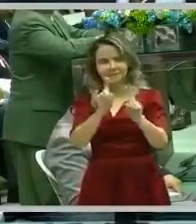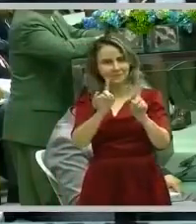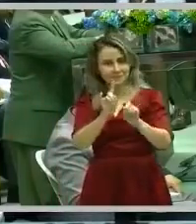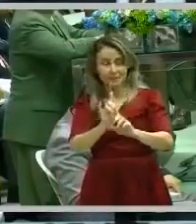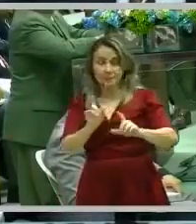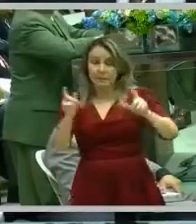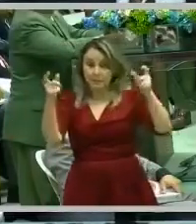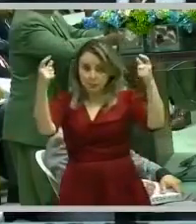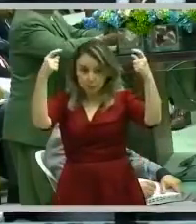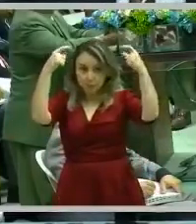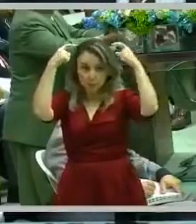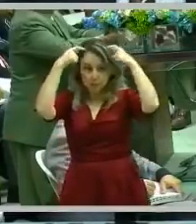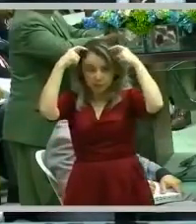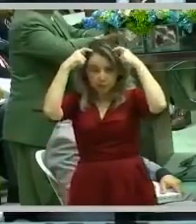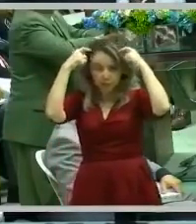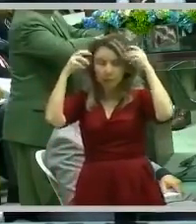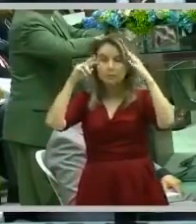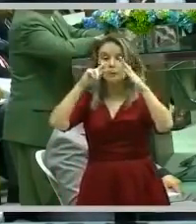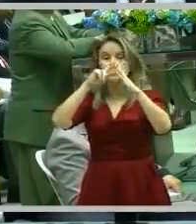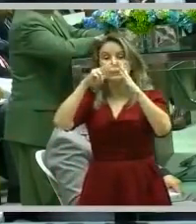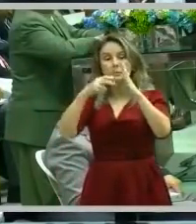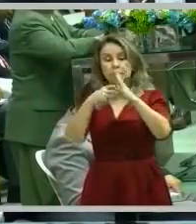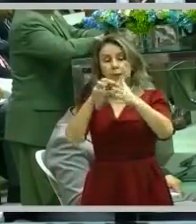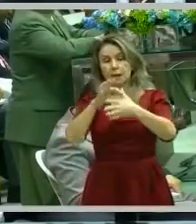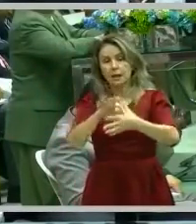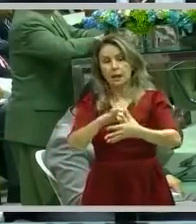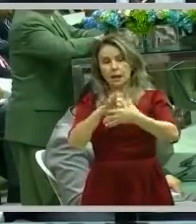o urso, ele representa a carne.